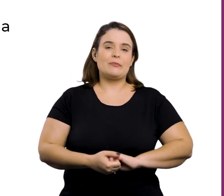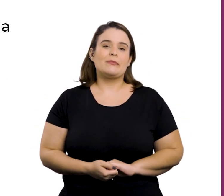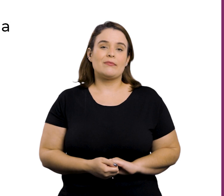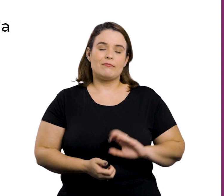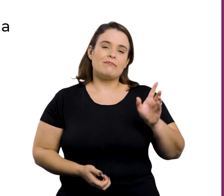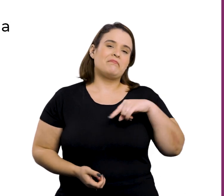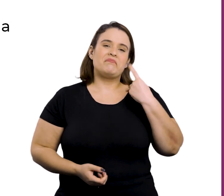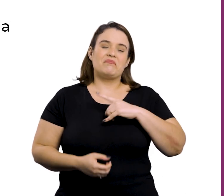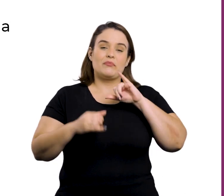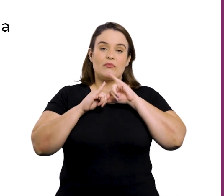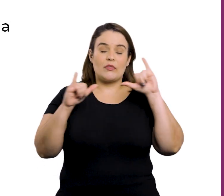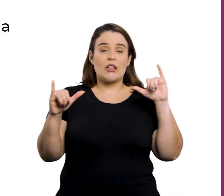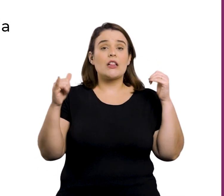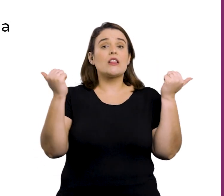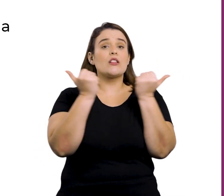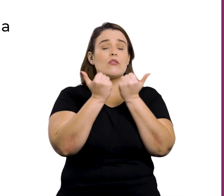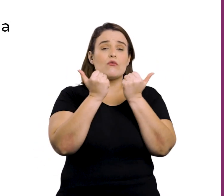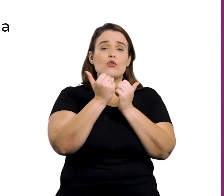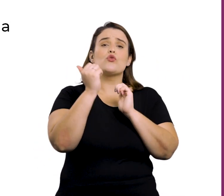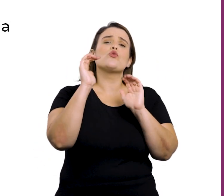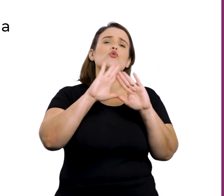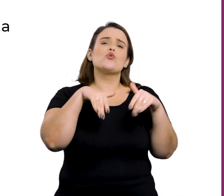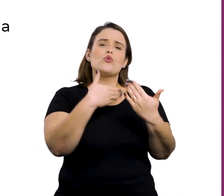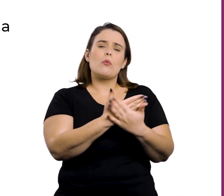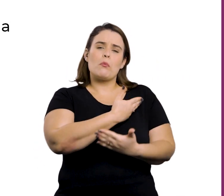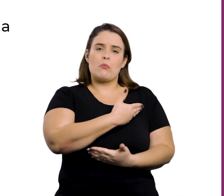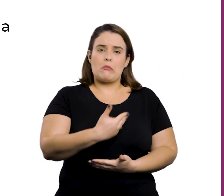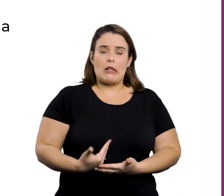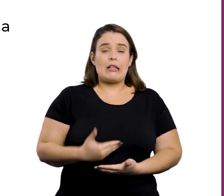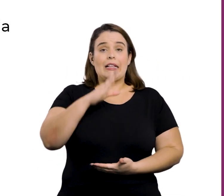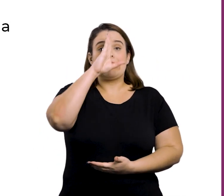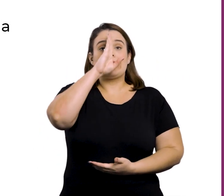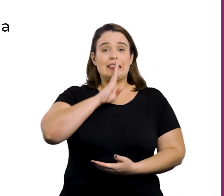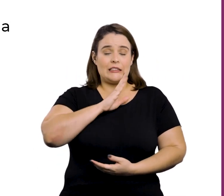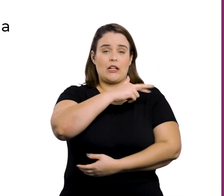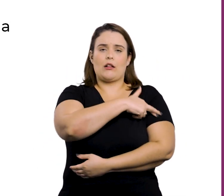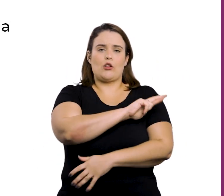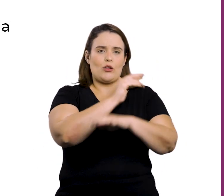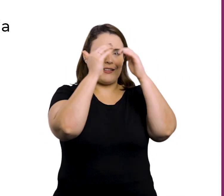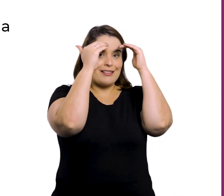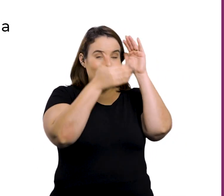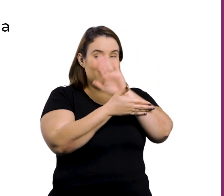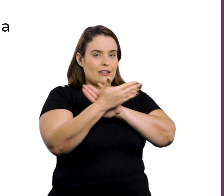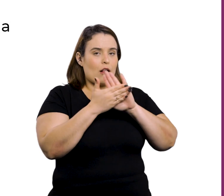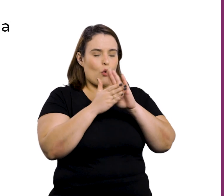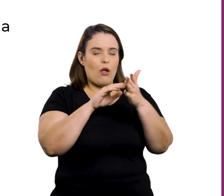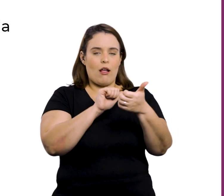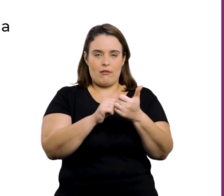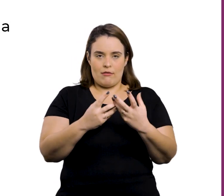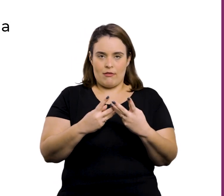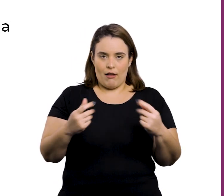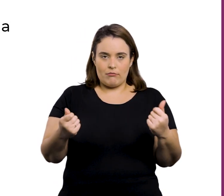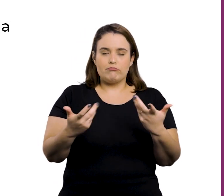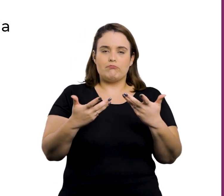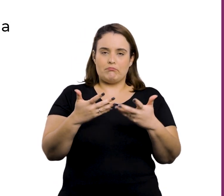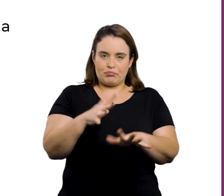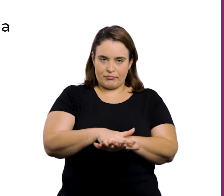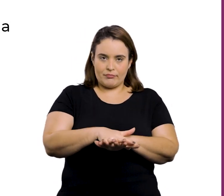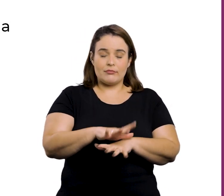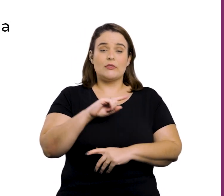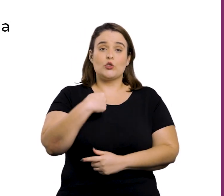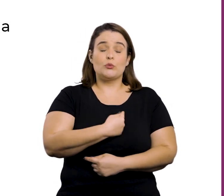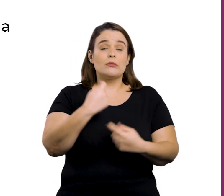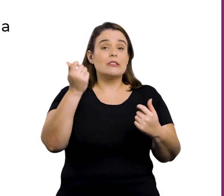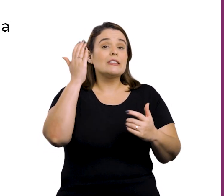que defendemos uma escola pública, gratuita, inclusiva, laica e de qualidade, precisamos saber bem aquilo que